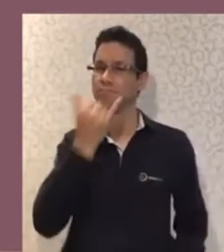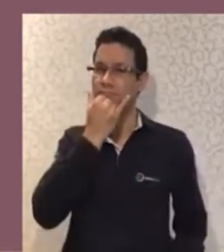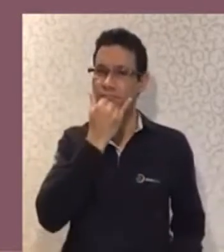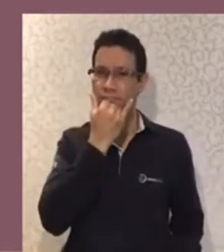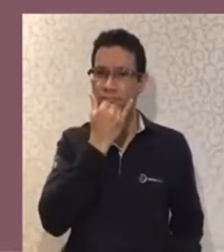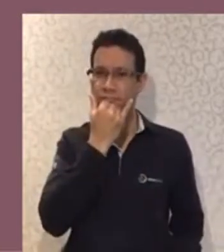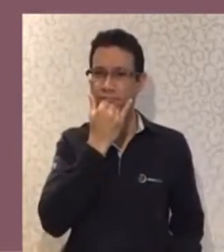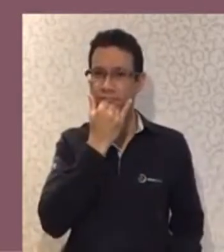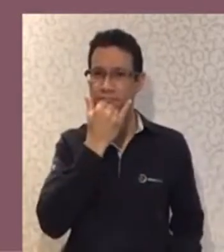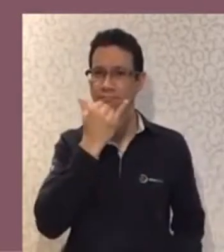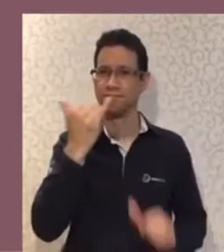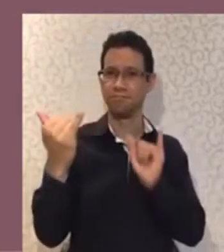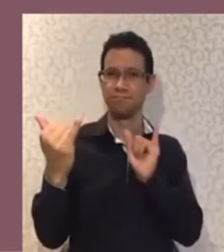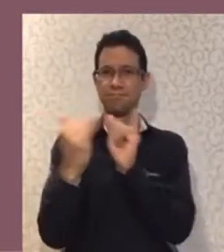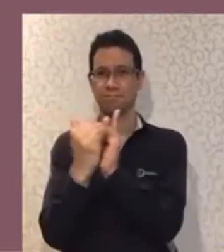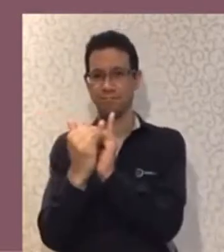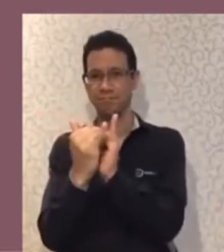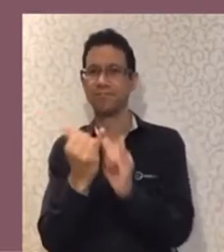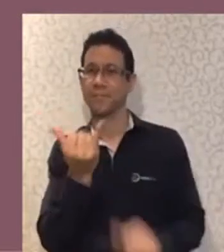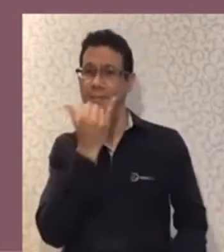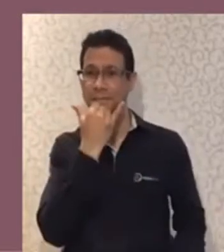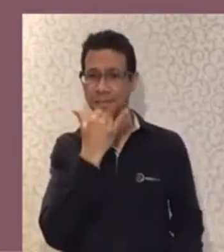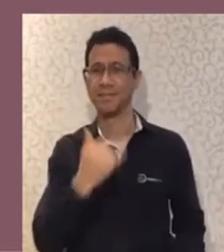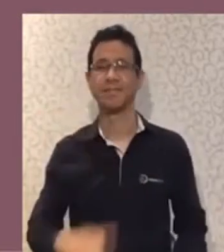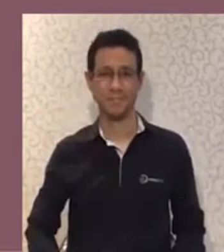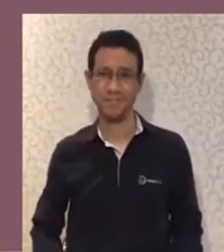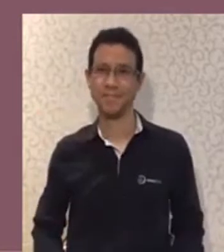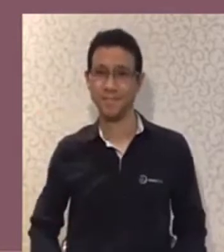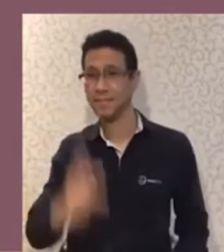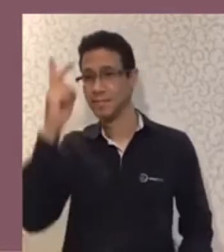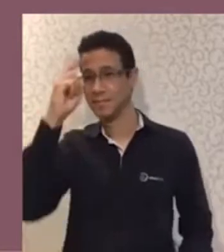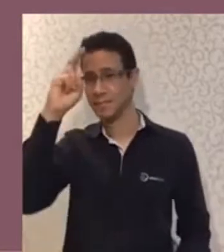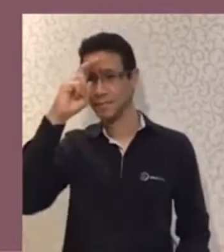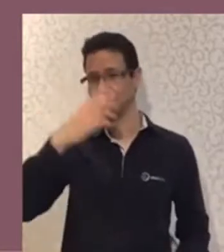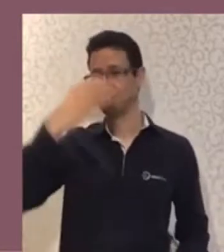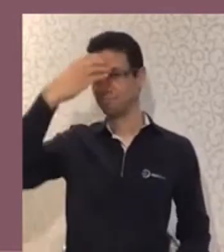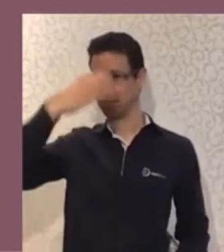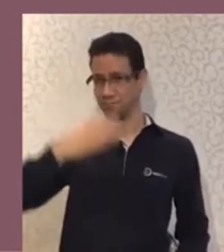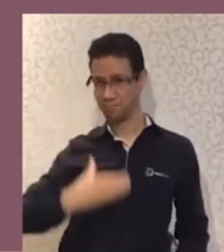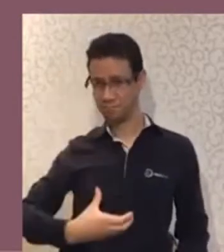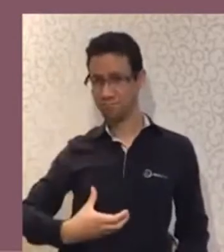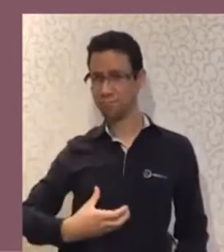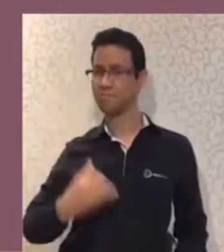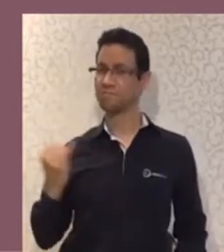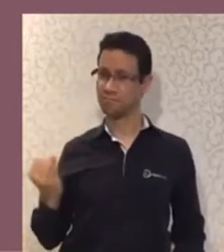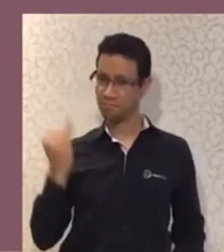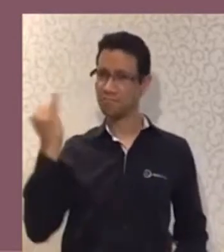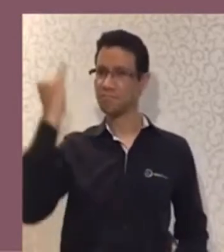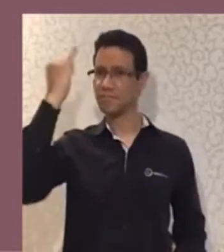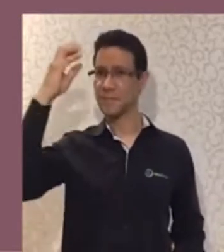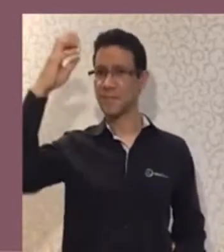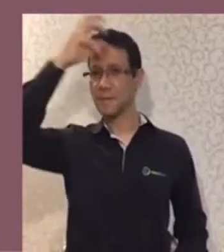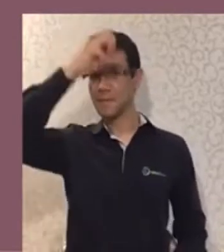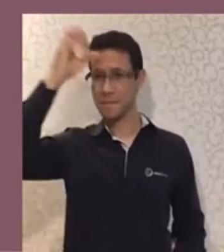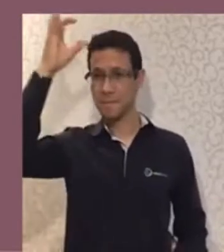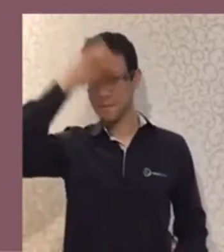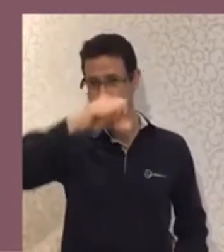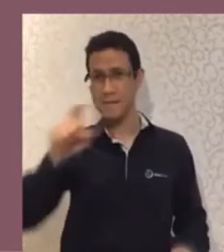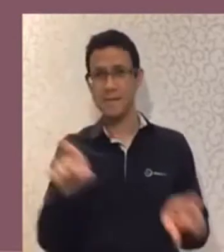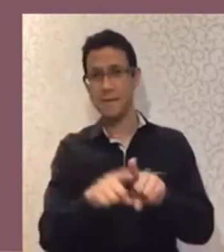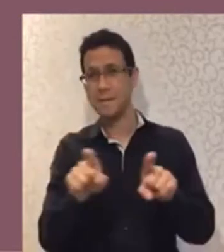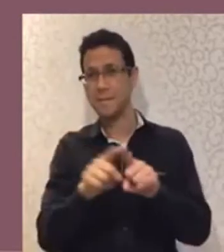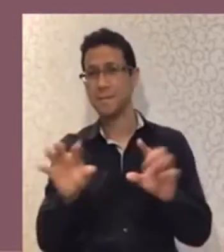Aprendem a valorizar a sua própria história, e das suas famílias,